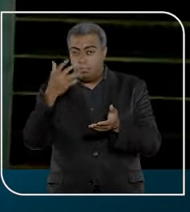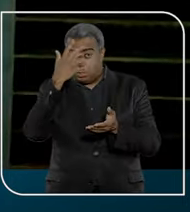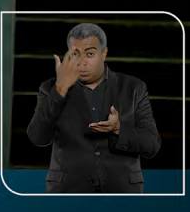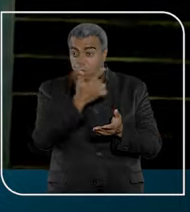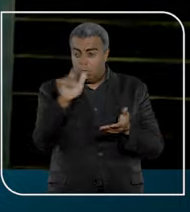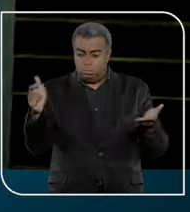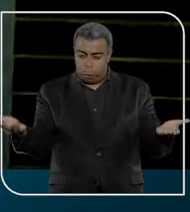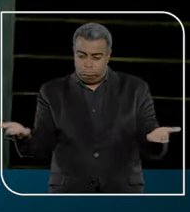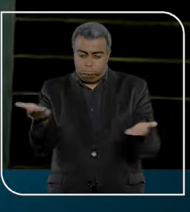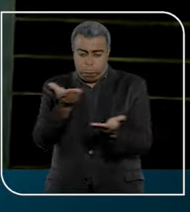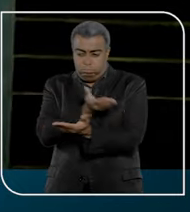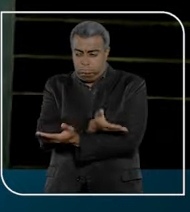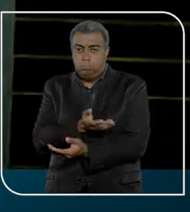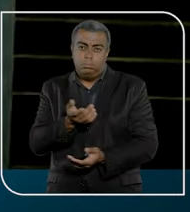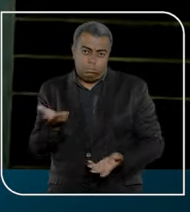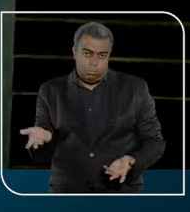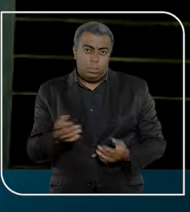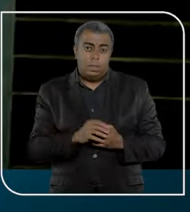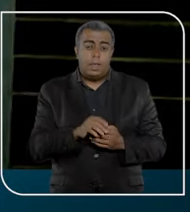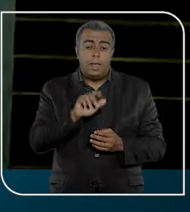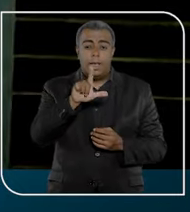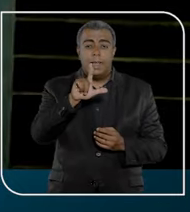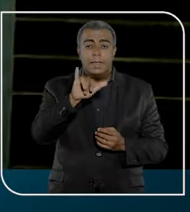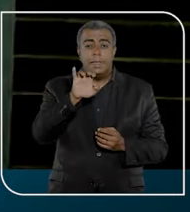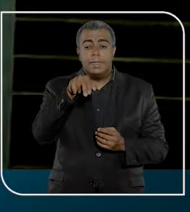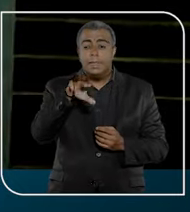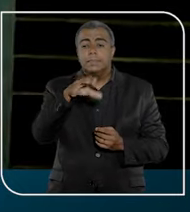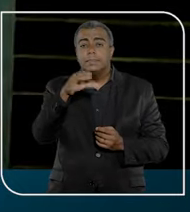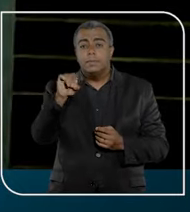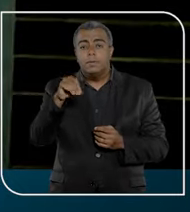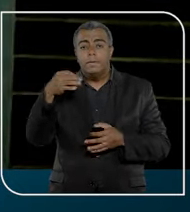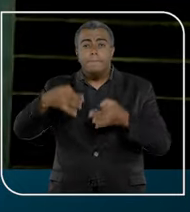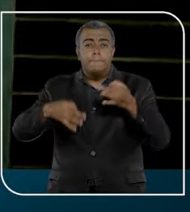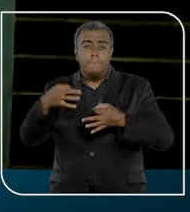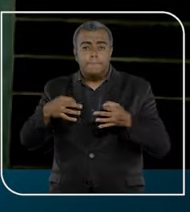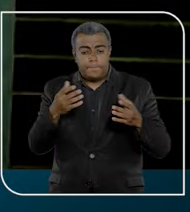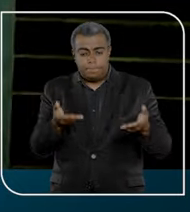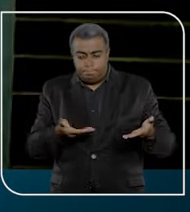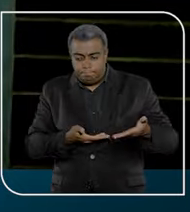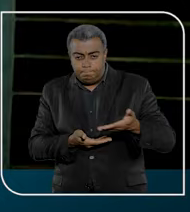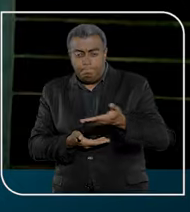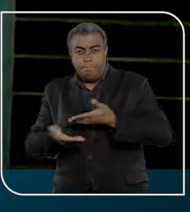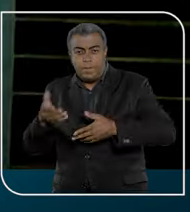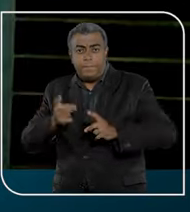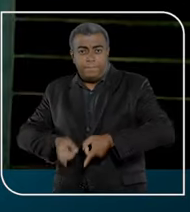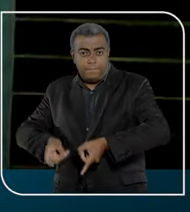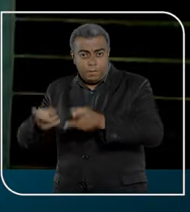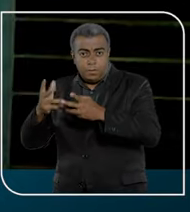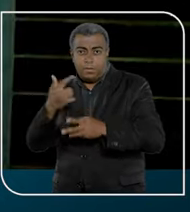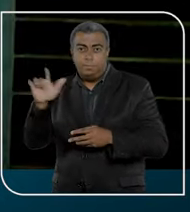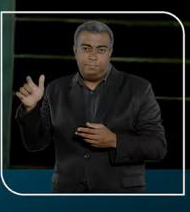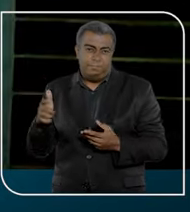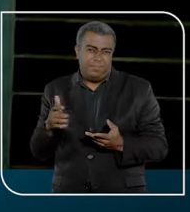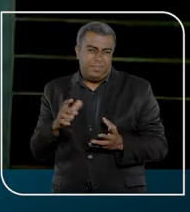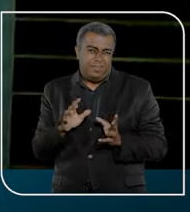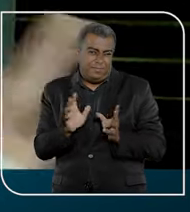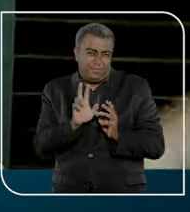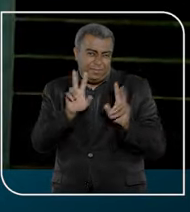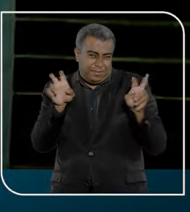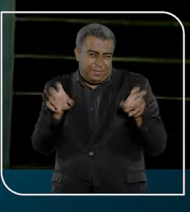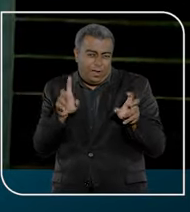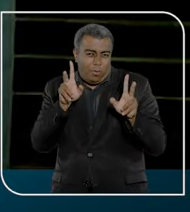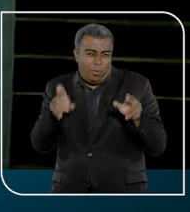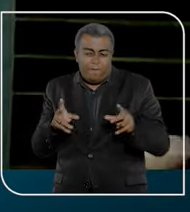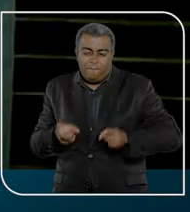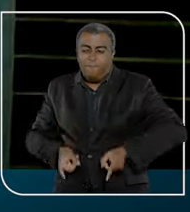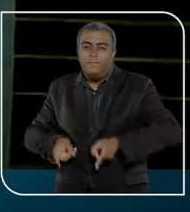transferir para outra pessoa. Então, a alienação judicial é uma forma de você, vamos dizer no popular,